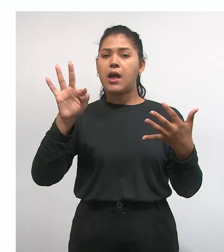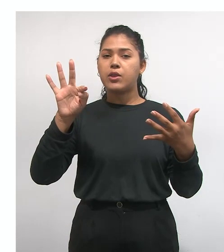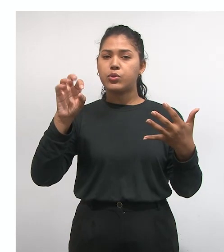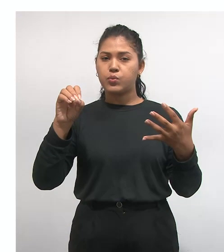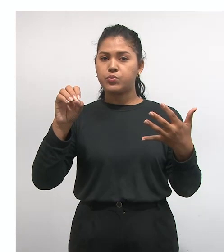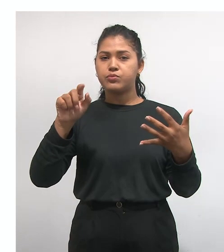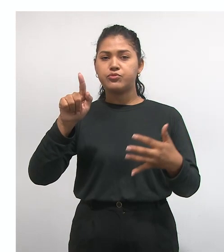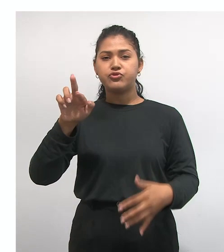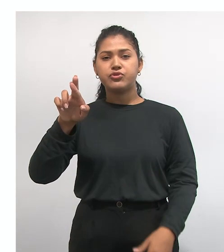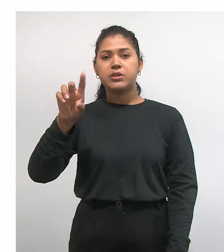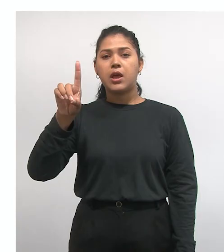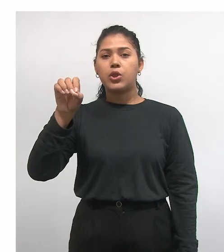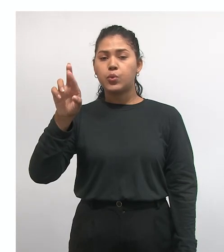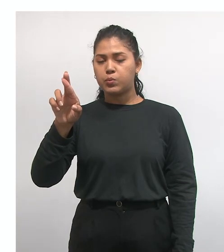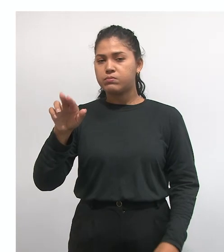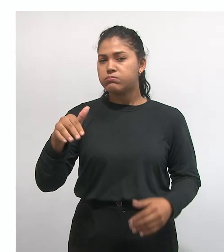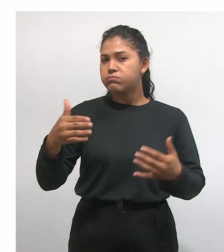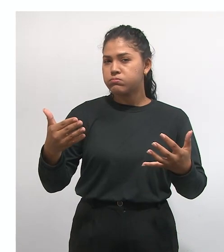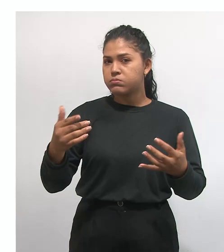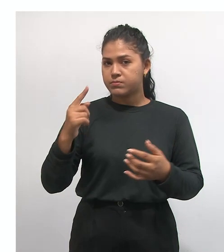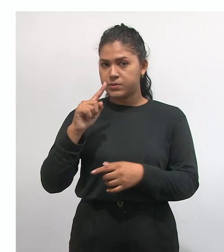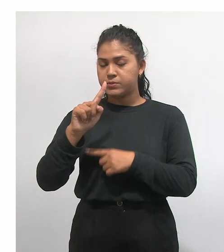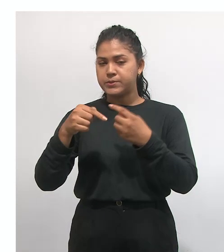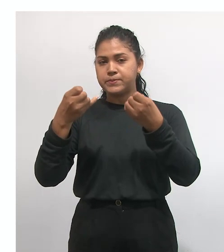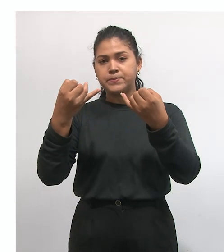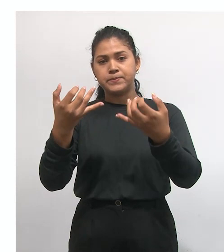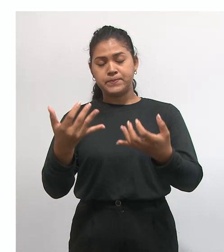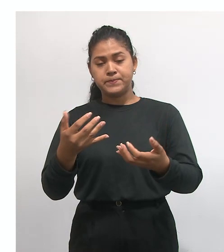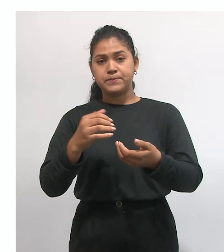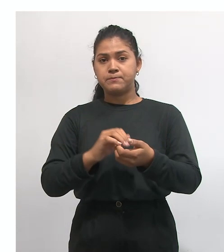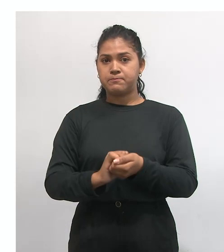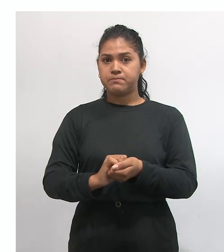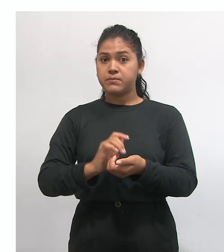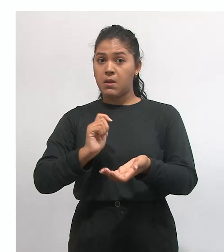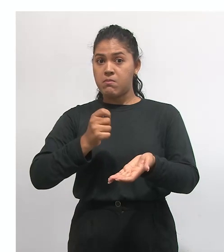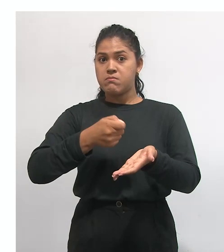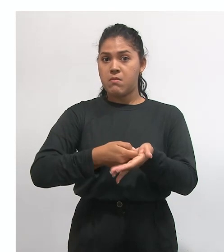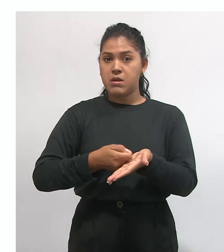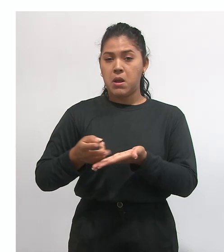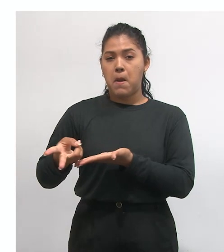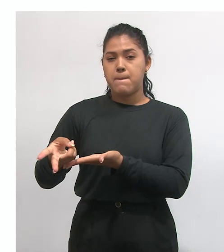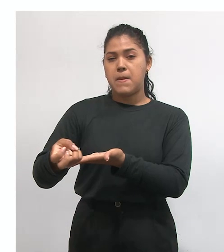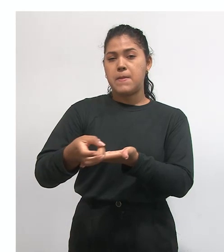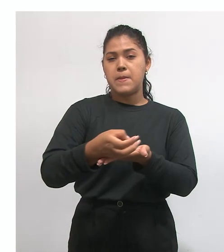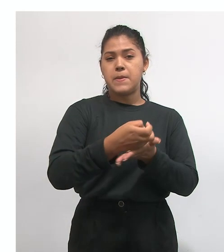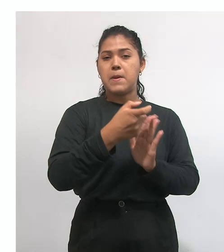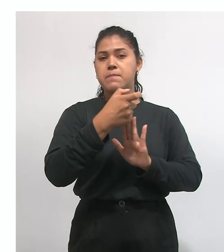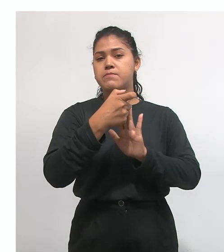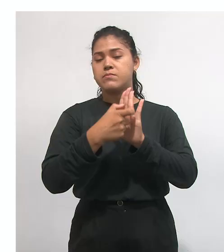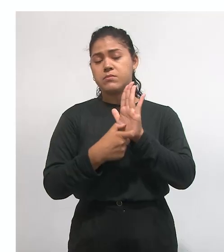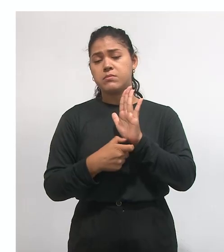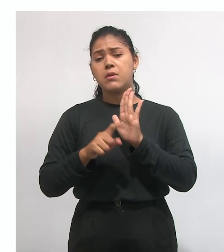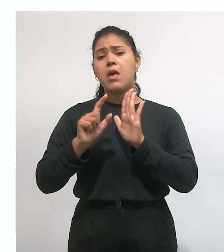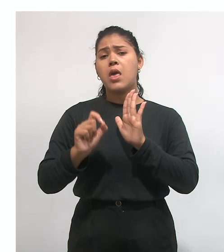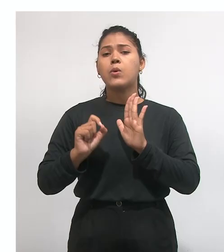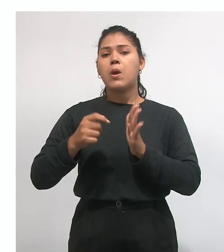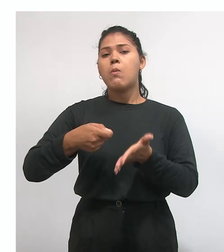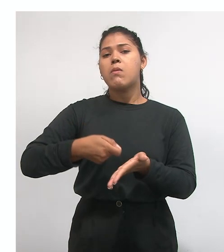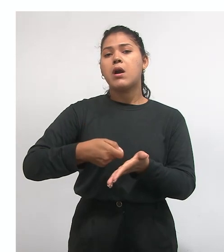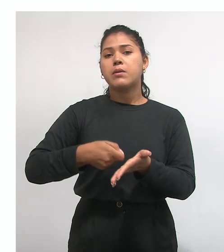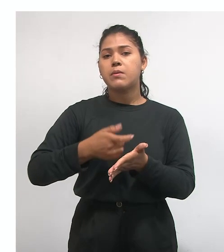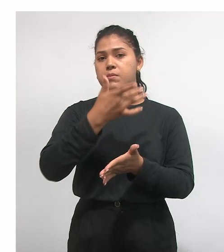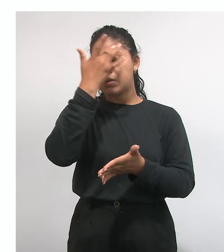ok? Vamos lá. A cobrança do tributo, ela deve ser realizada do sujeito praticante do fato gerador,